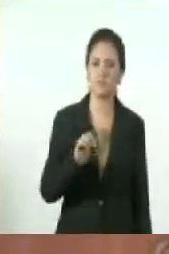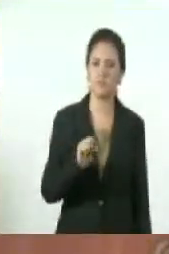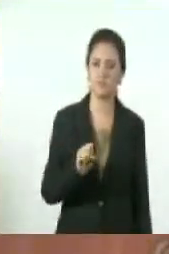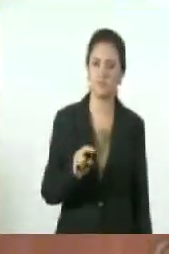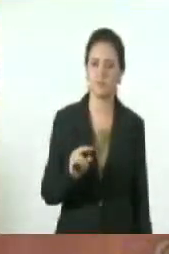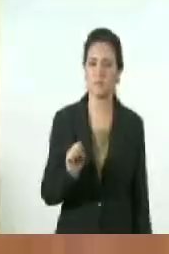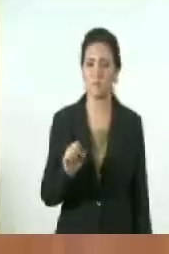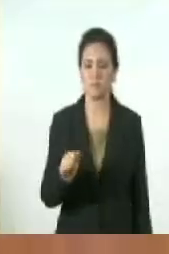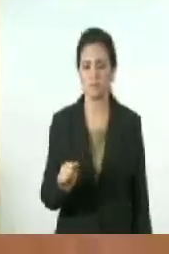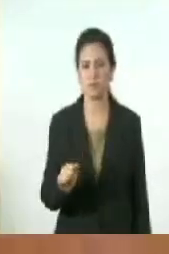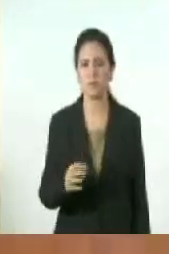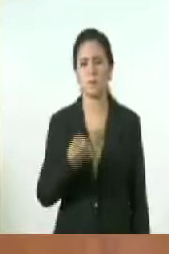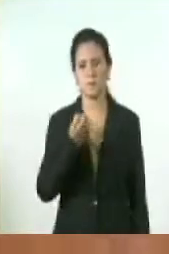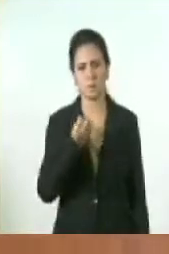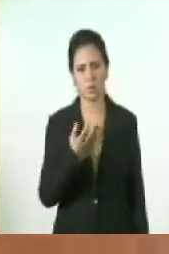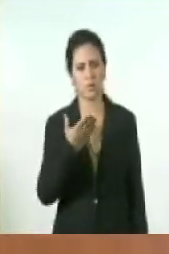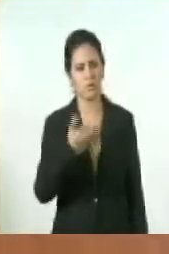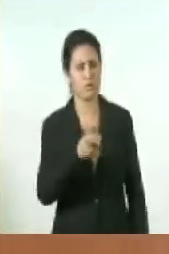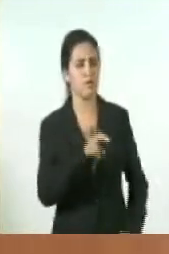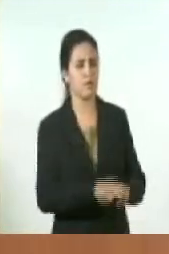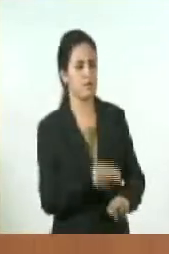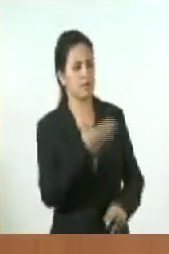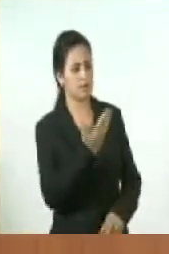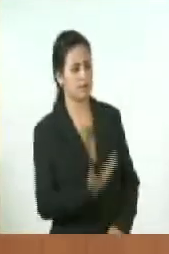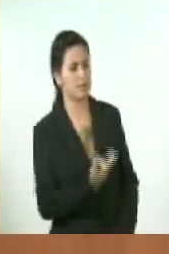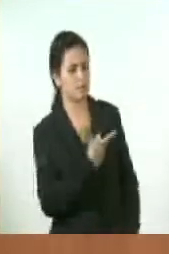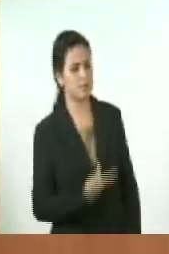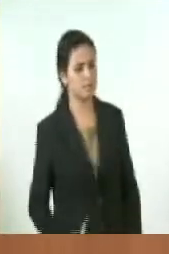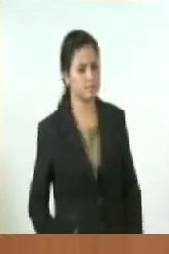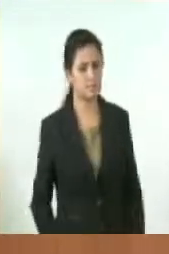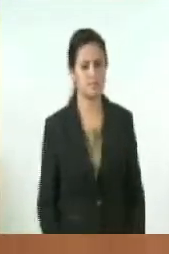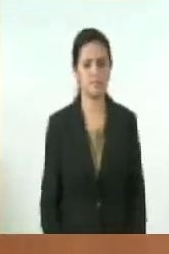cadeira, amigos e amigas.